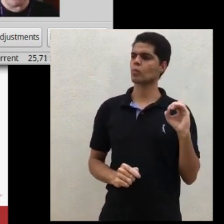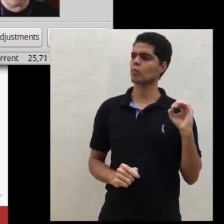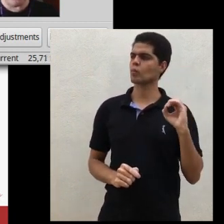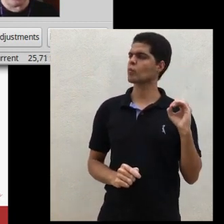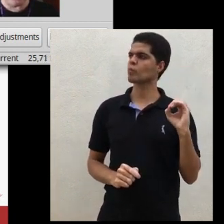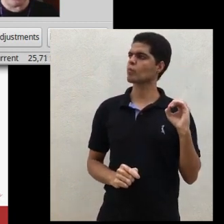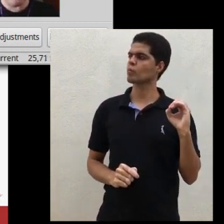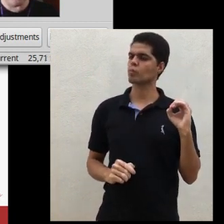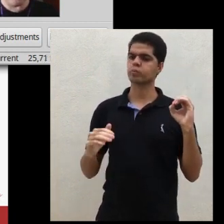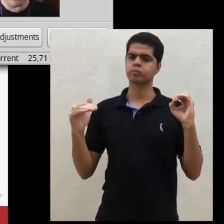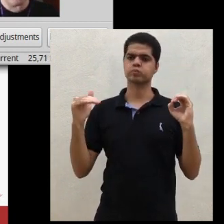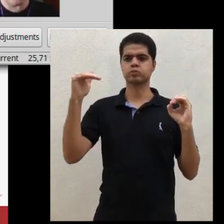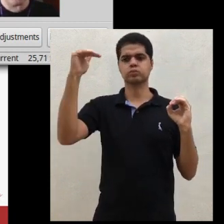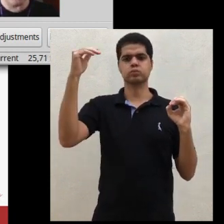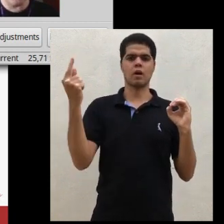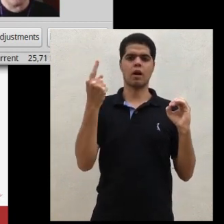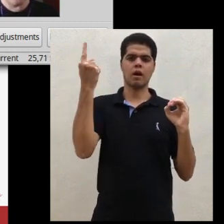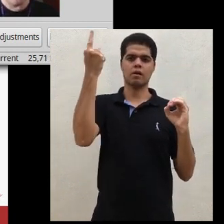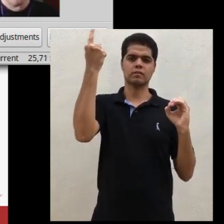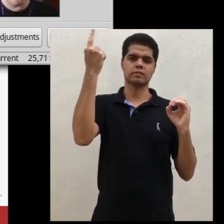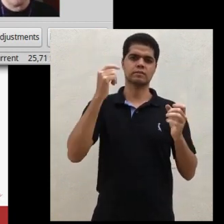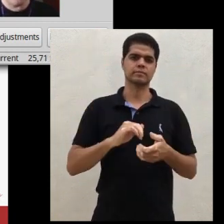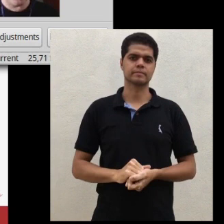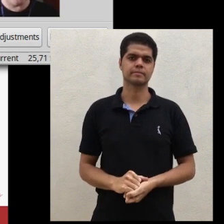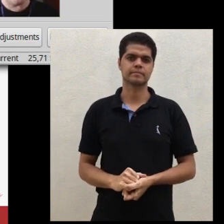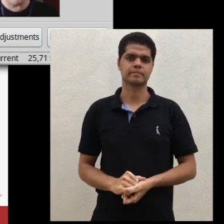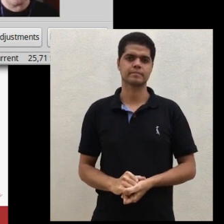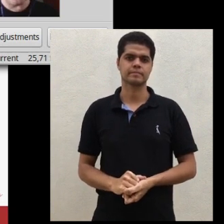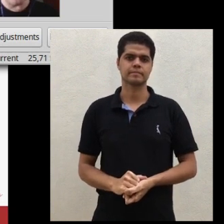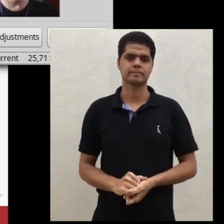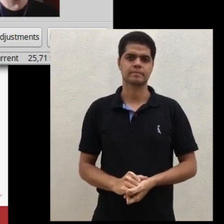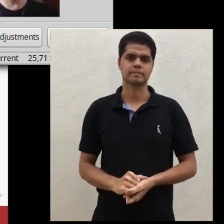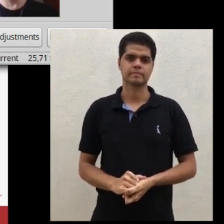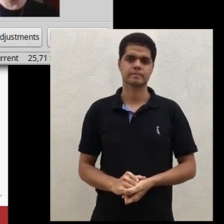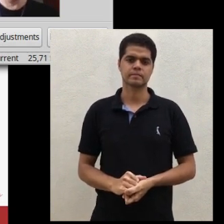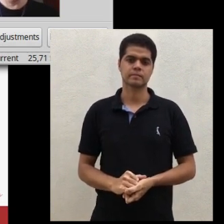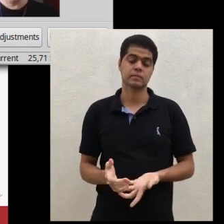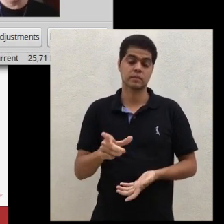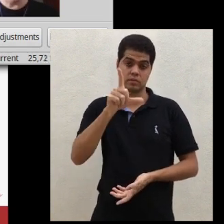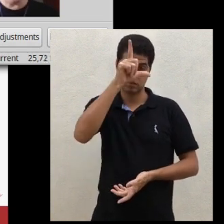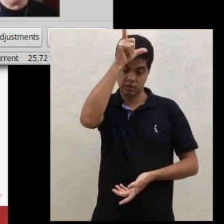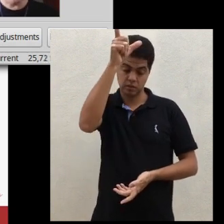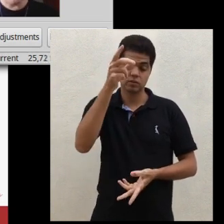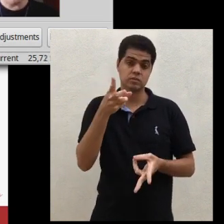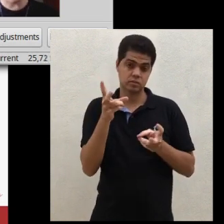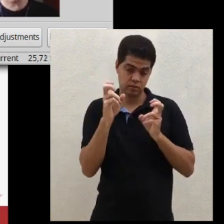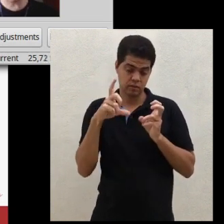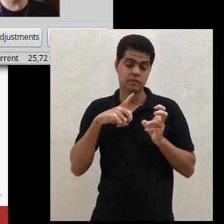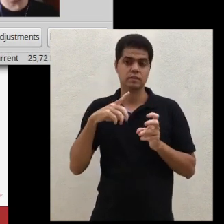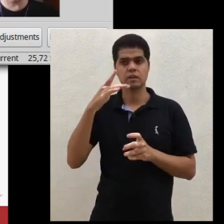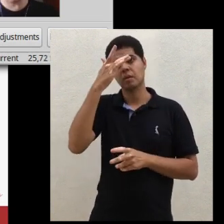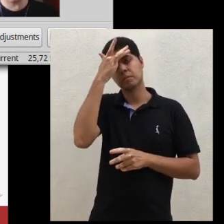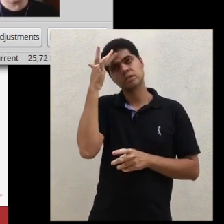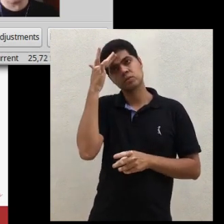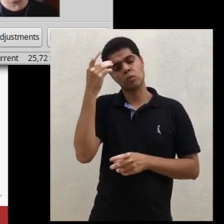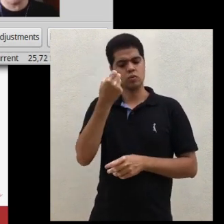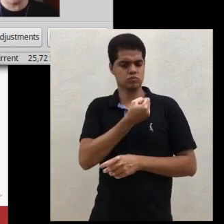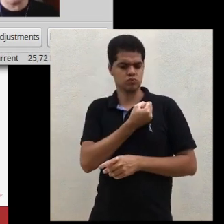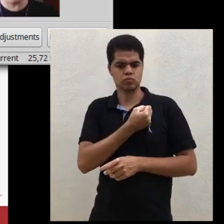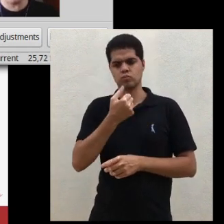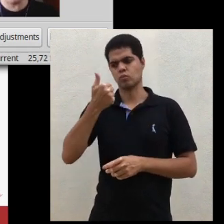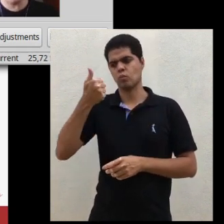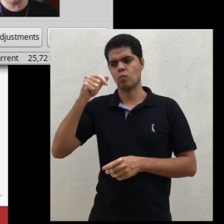baixa, tá? De baixa estatura e aqui de alta estatura. Então na lógica clássica é assim, pessoas de